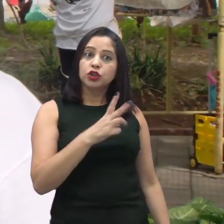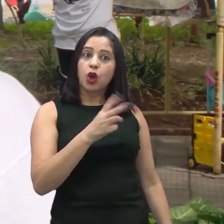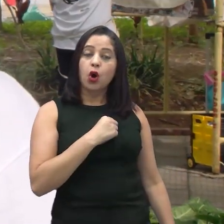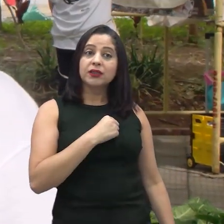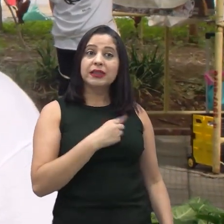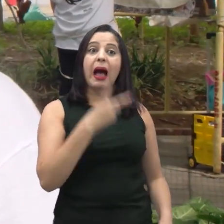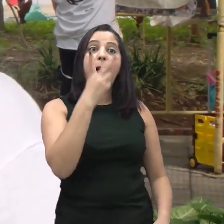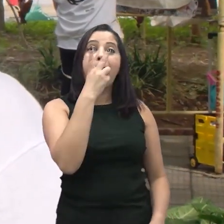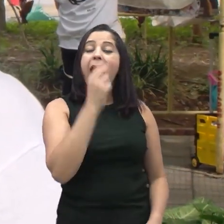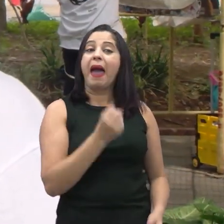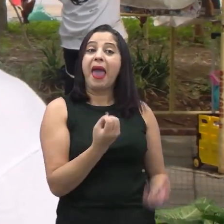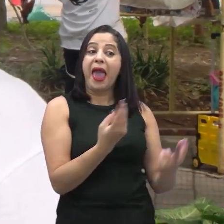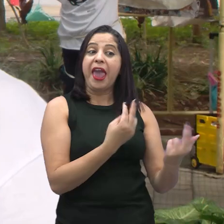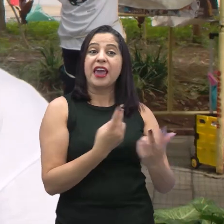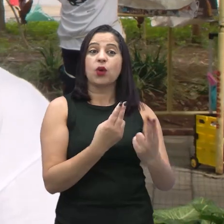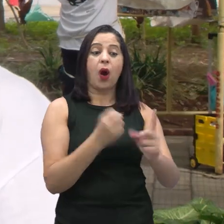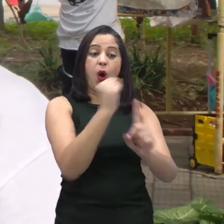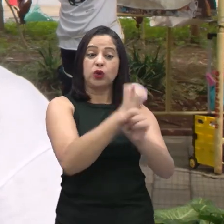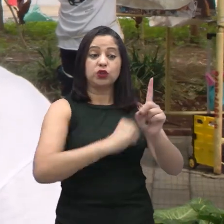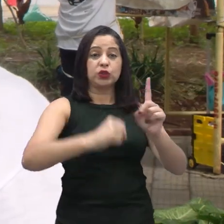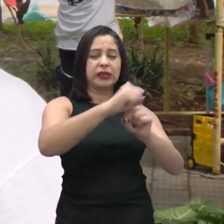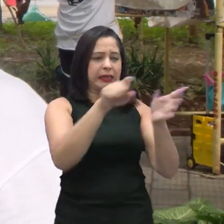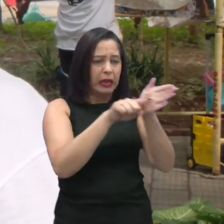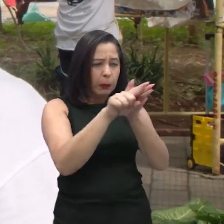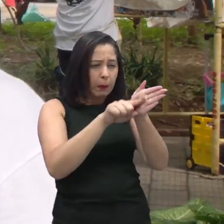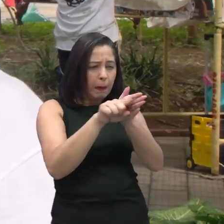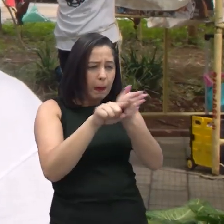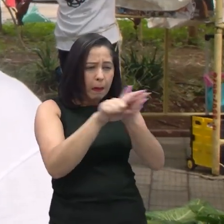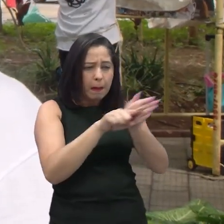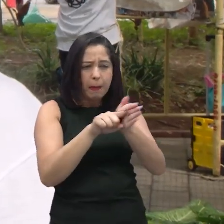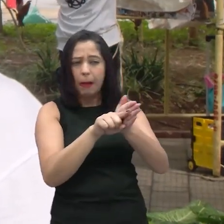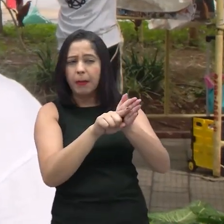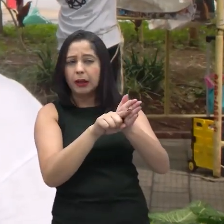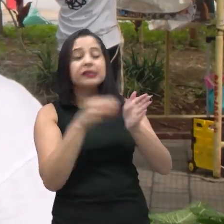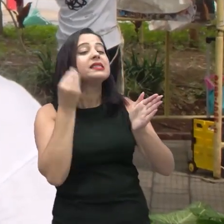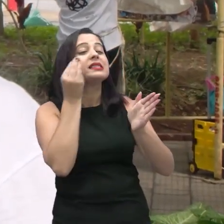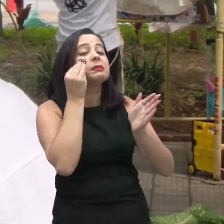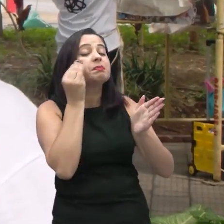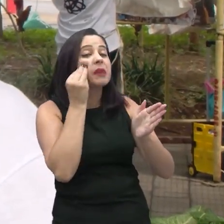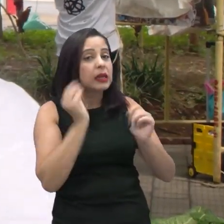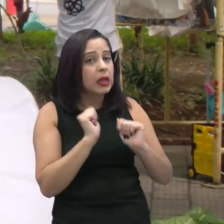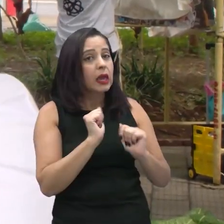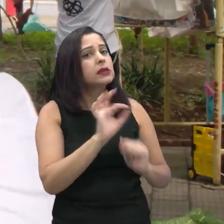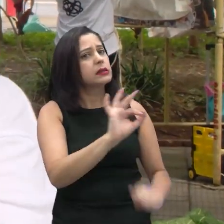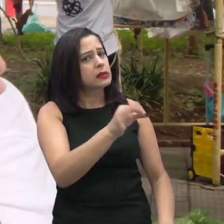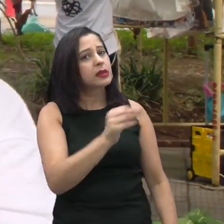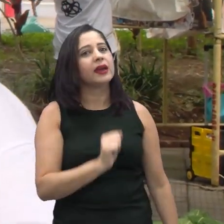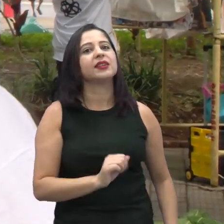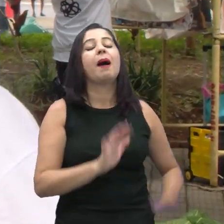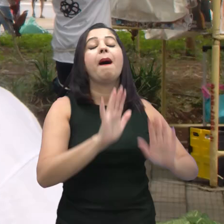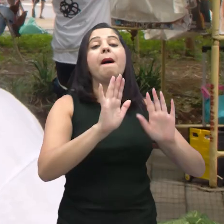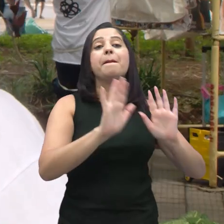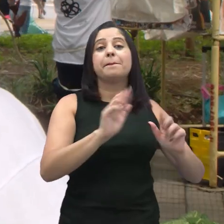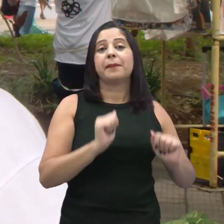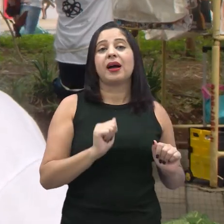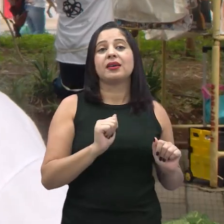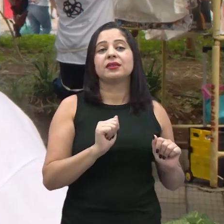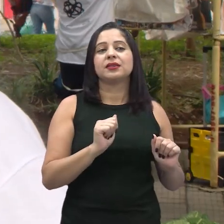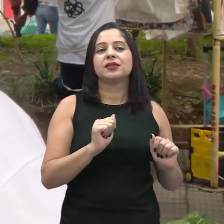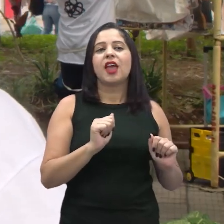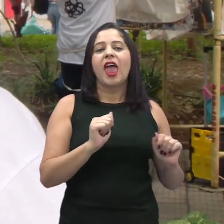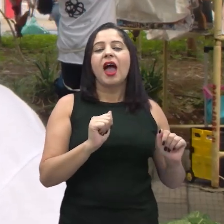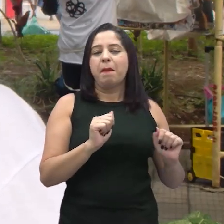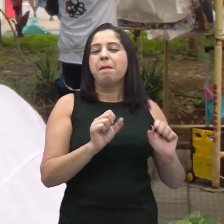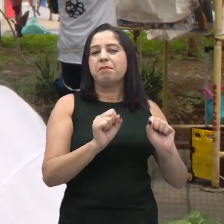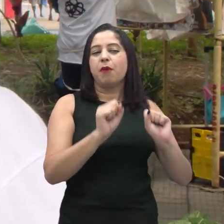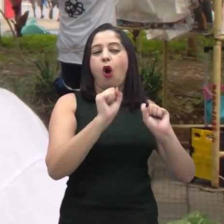experimento social, então, né? Você está falando aí do lado do público, que responde muito bem, mas eu quero também saber a parte das artistas. Como é que tem sido para